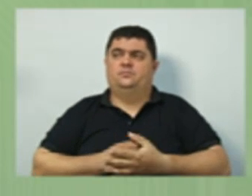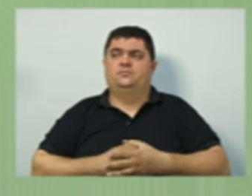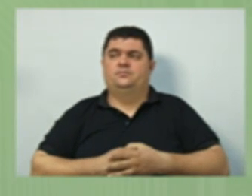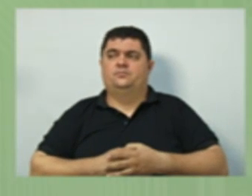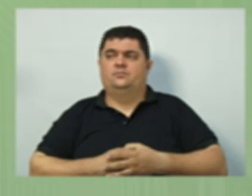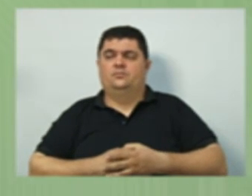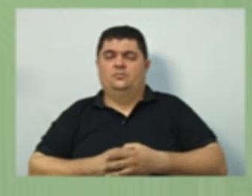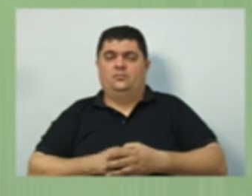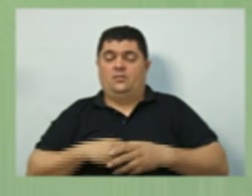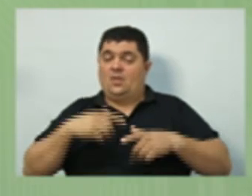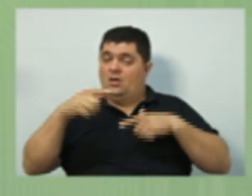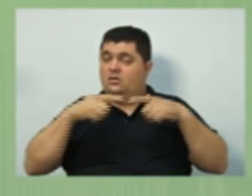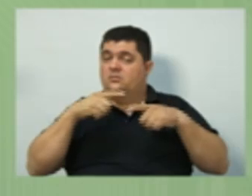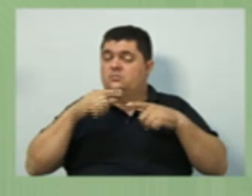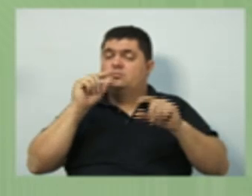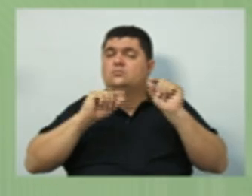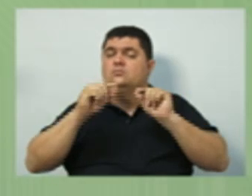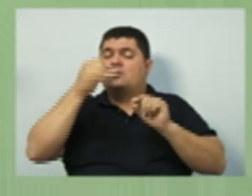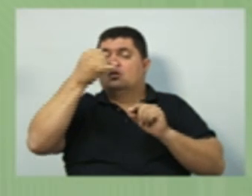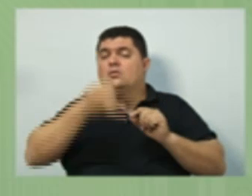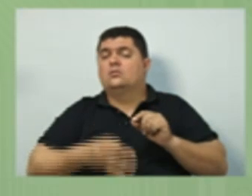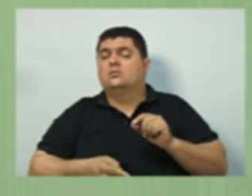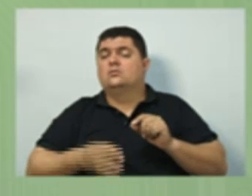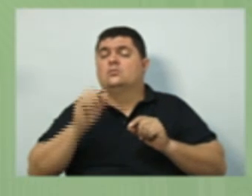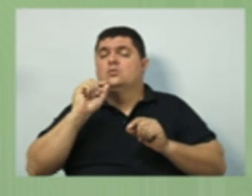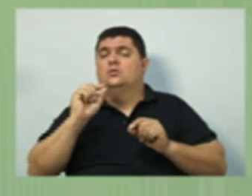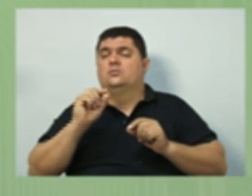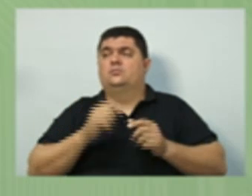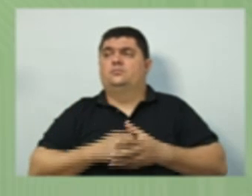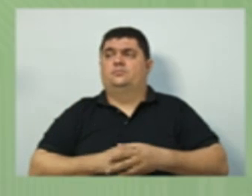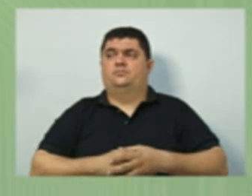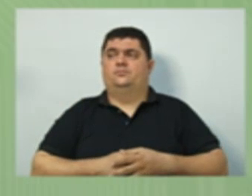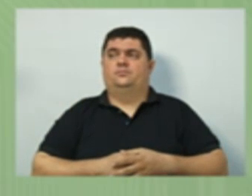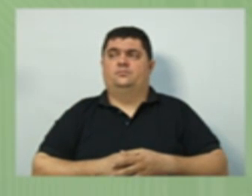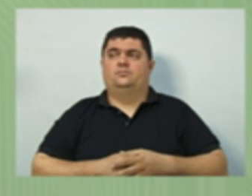relação ao trabalho, podemos afirmar que: